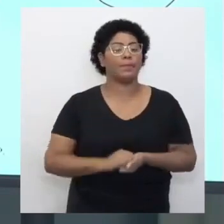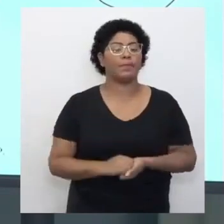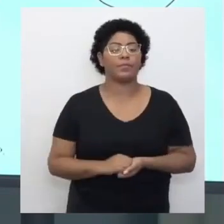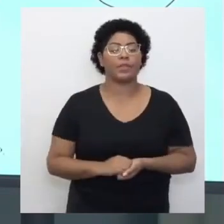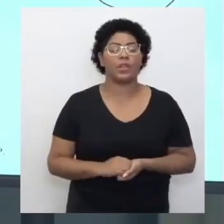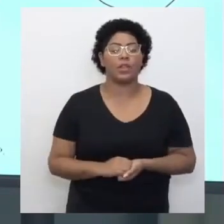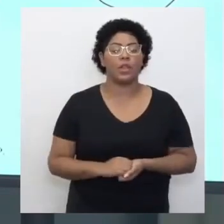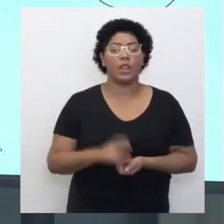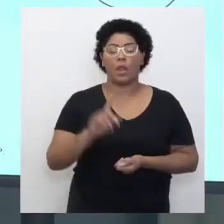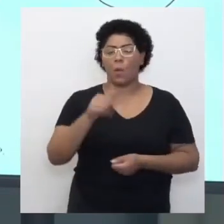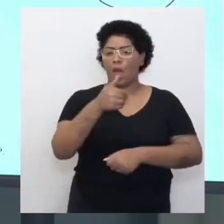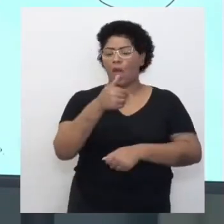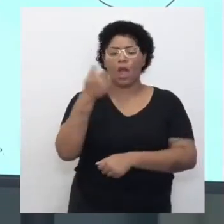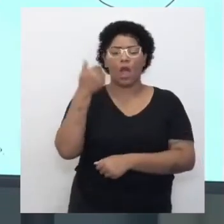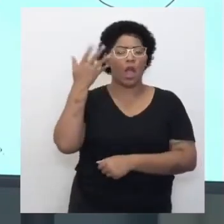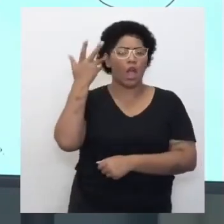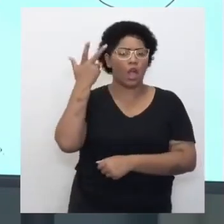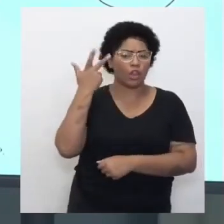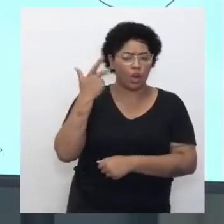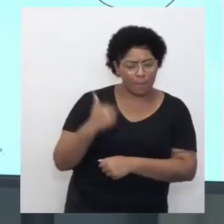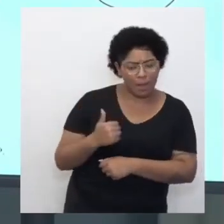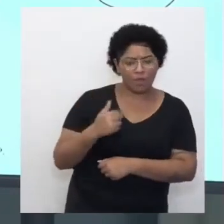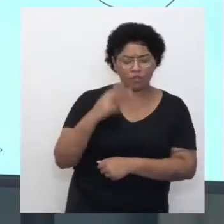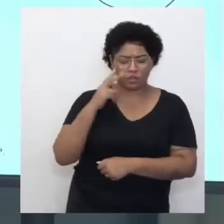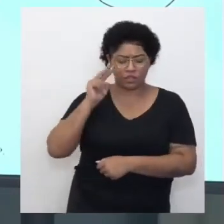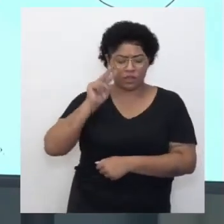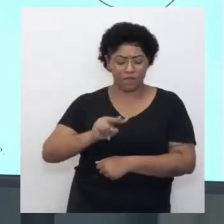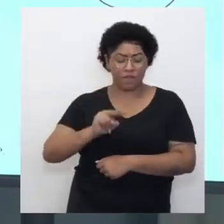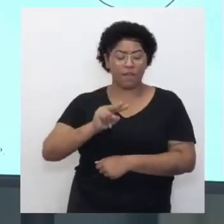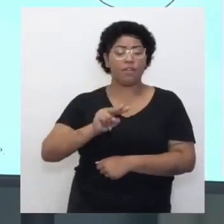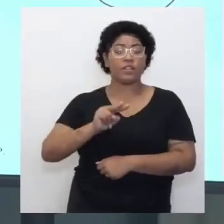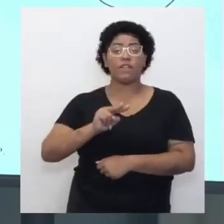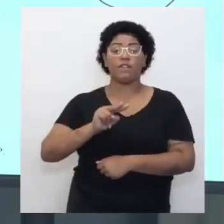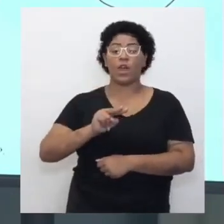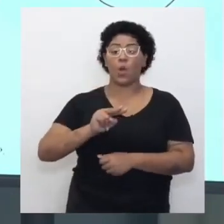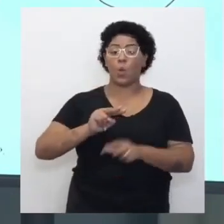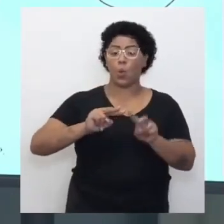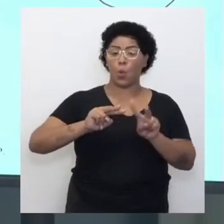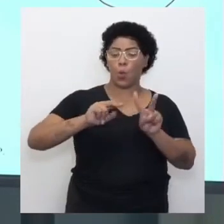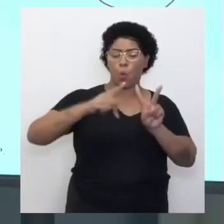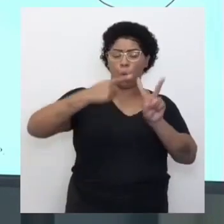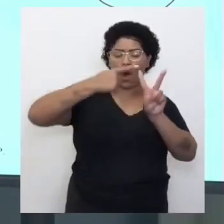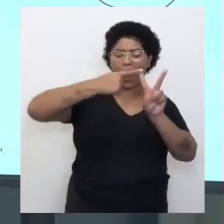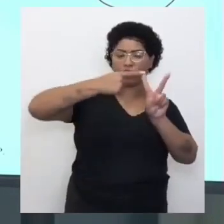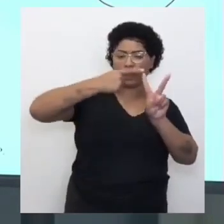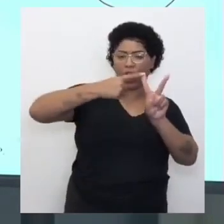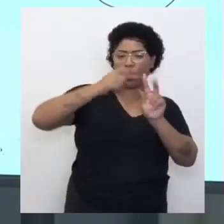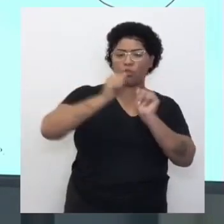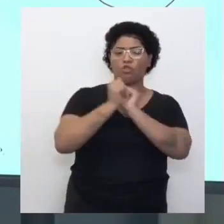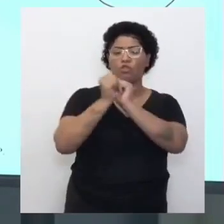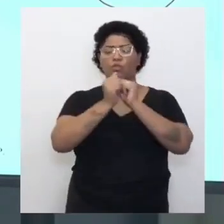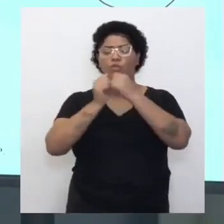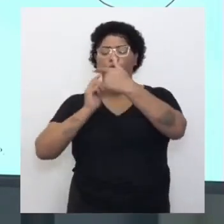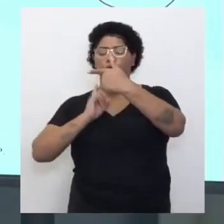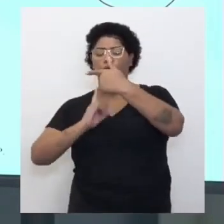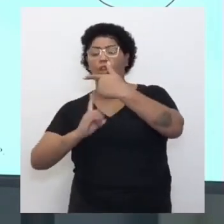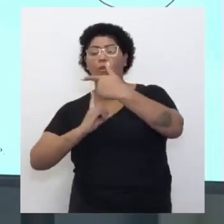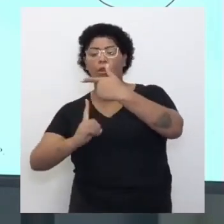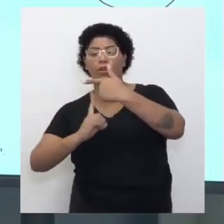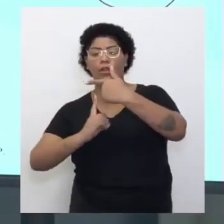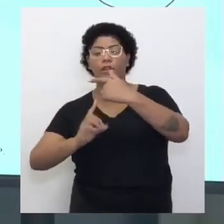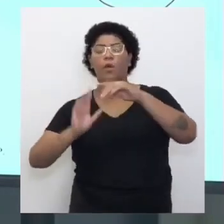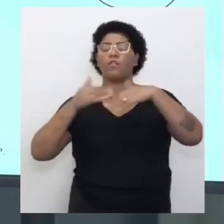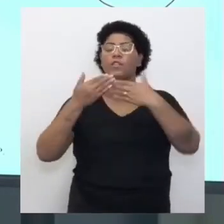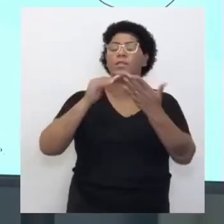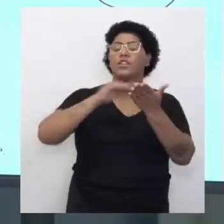em vestibulares, em Enem, um radical no denominador. Então, você terá que racionalizar para